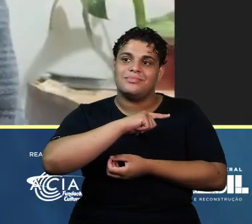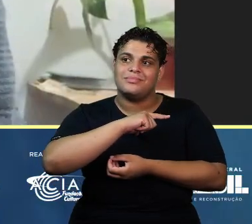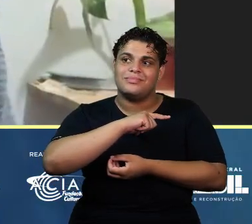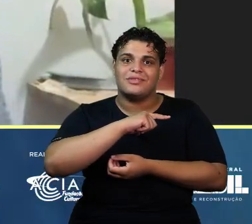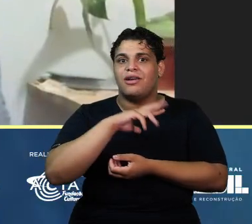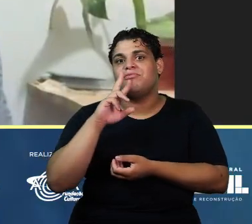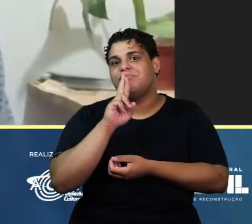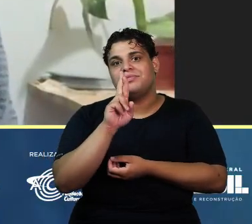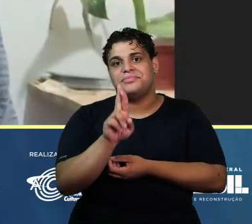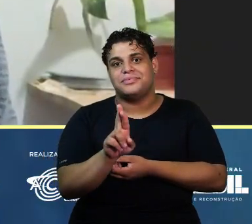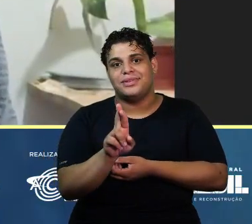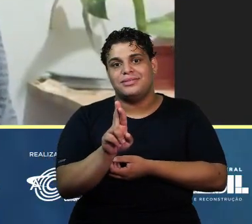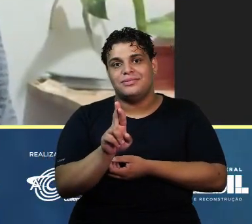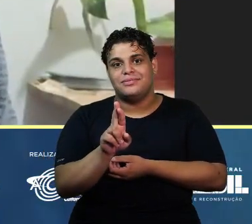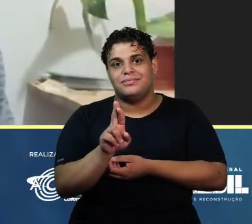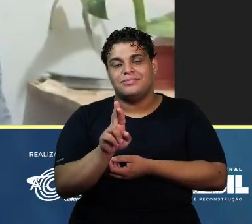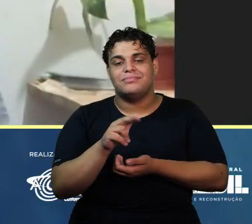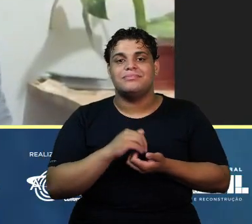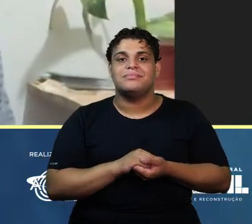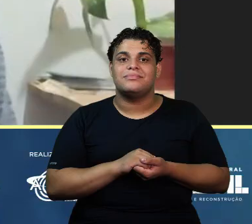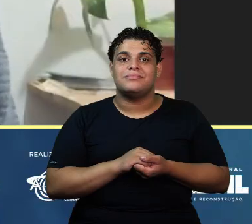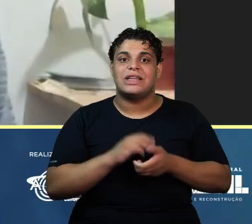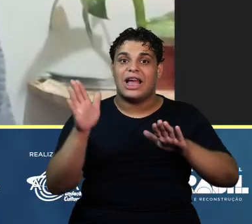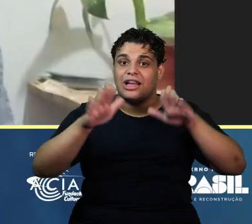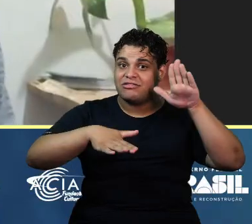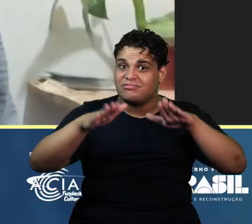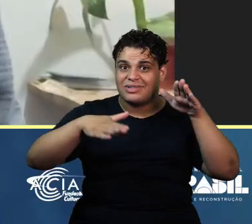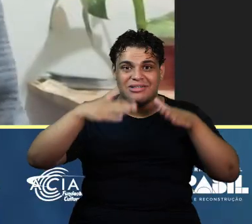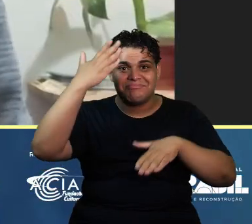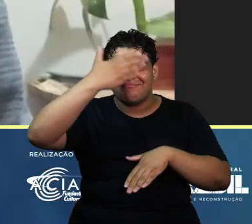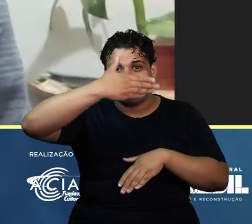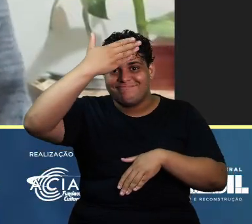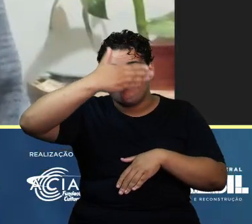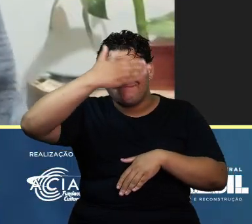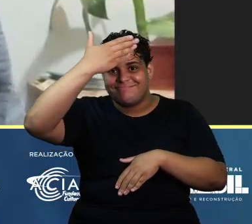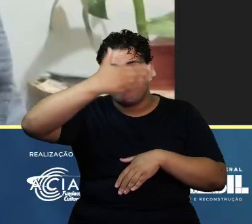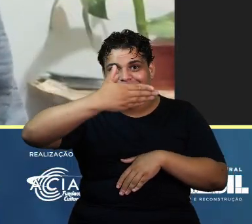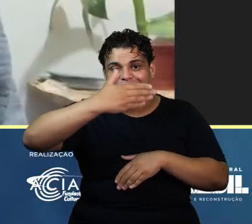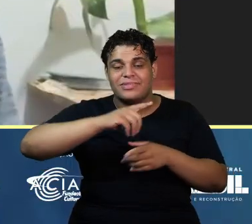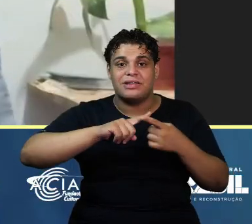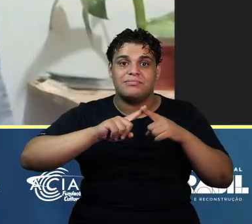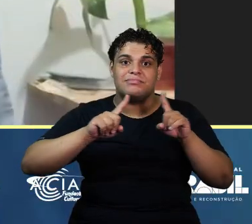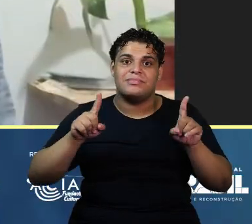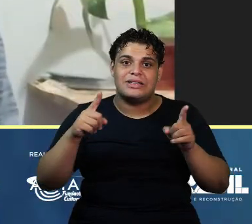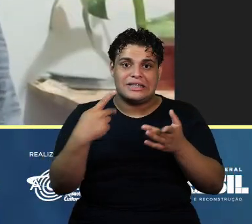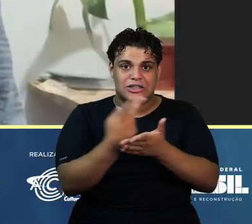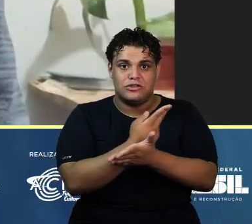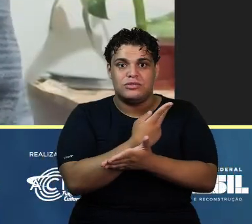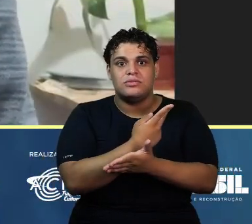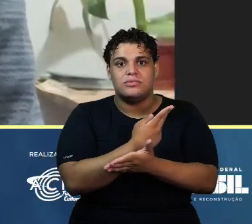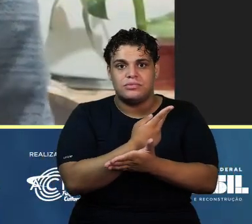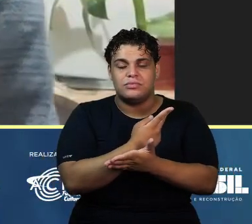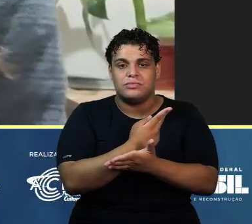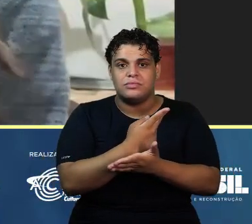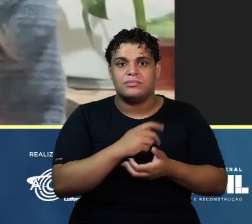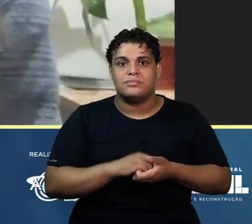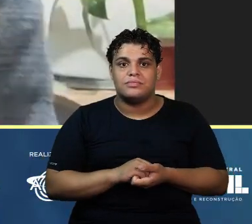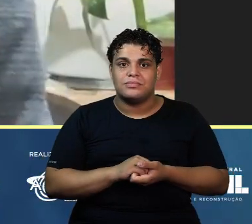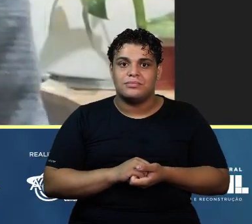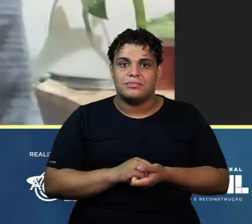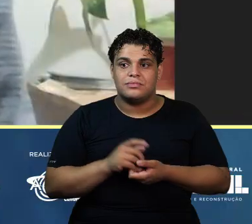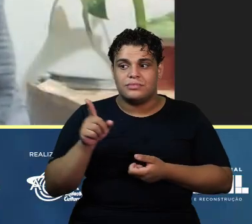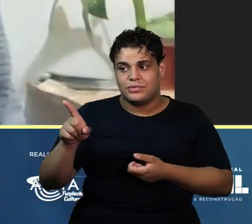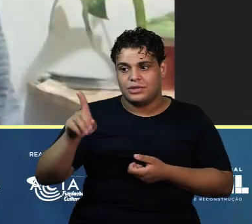um resultado que às vezes a gente não está vendo, mas está acontecendo, né? Então, lá